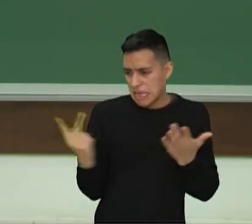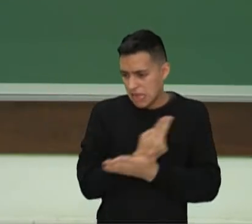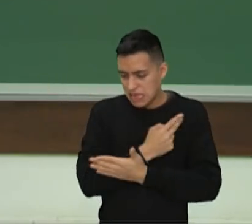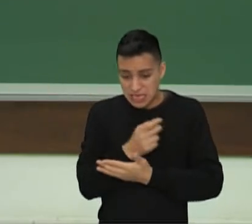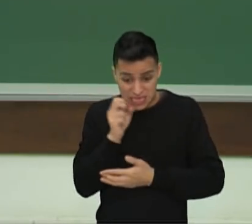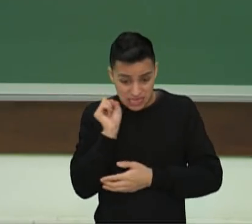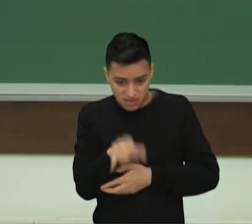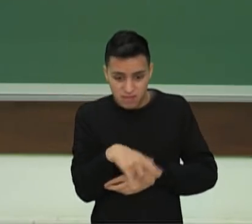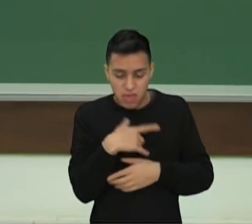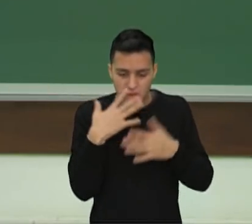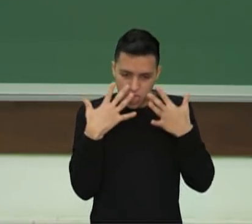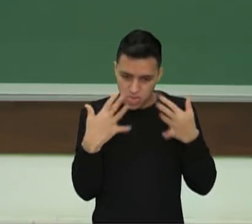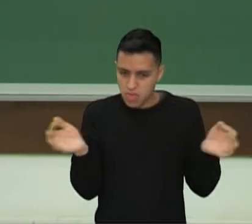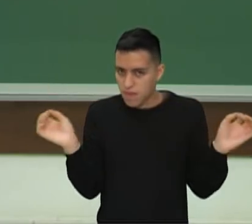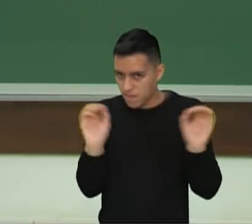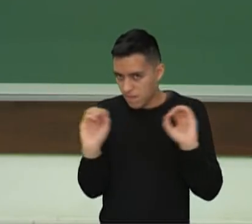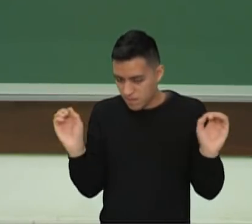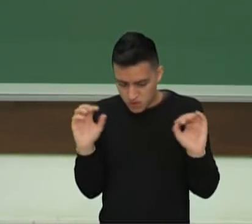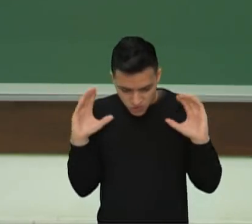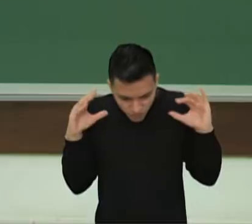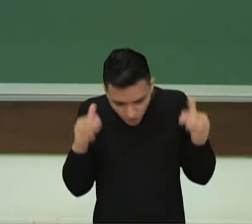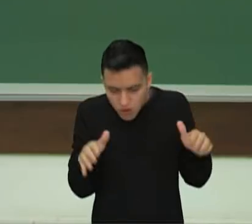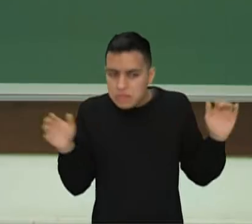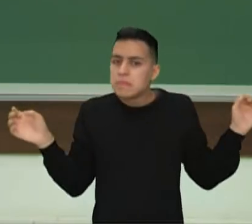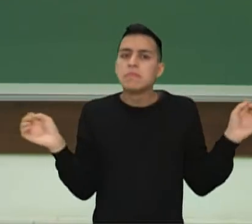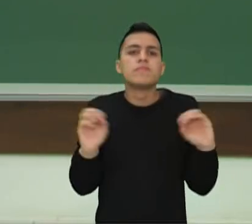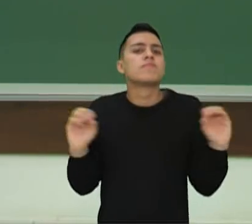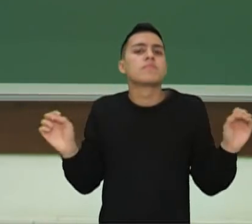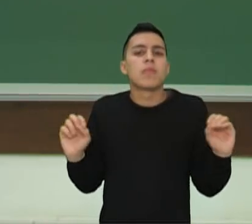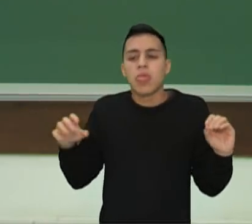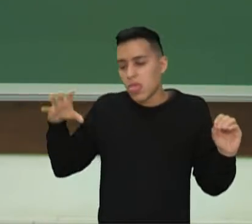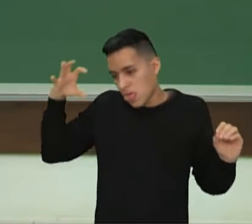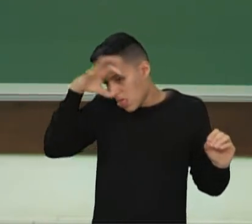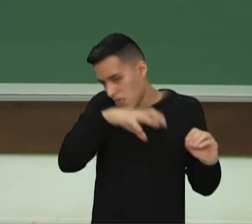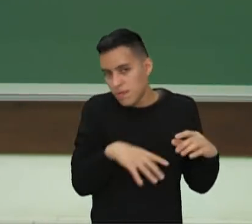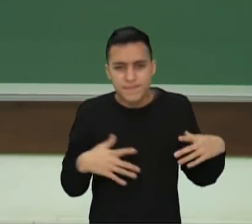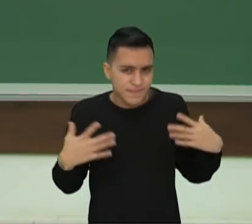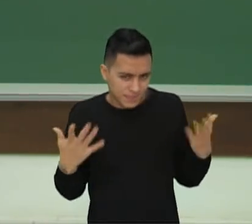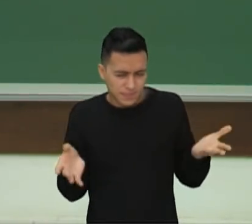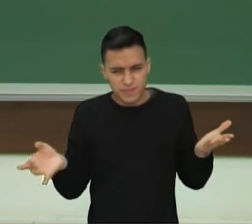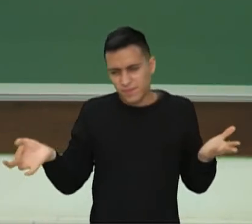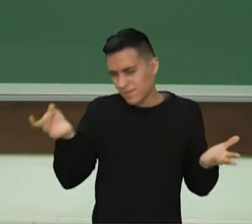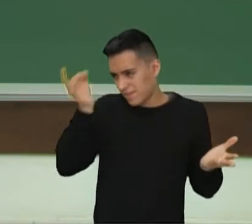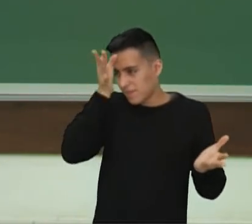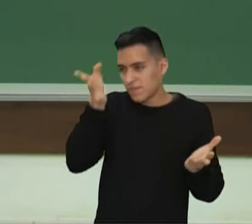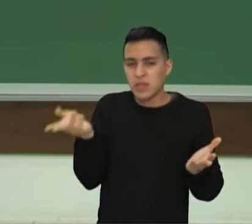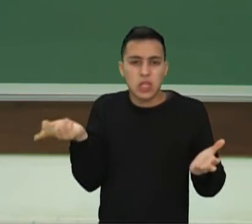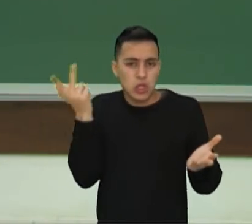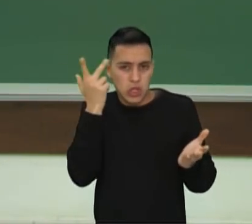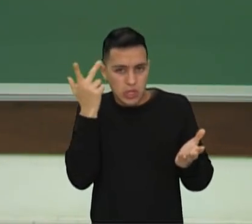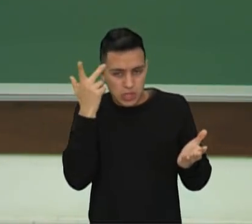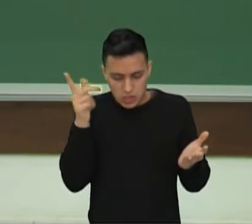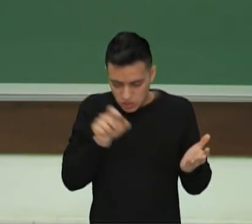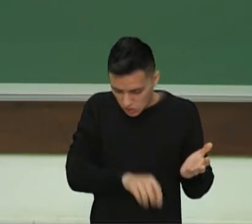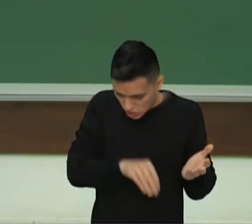num campeonato e não estou prestando atenção, não estou focado no meu jogo, é bem fácil, é bem comum acontecer uma derrota